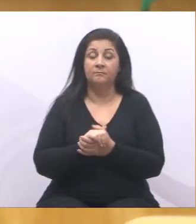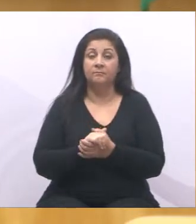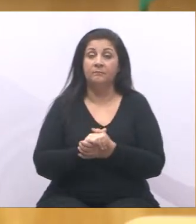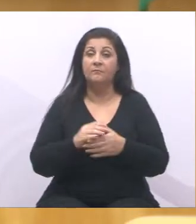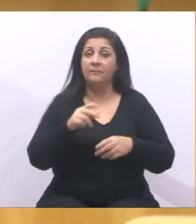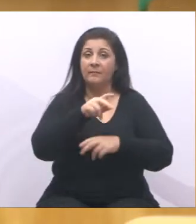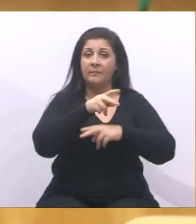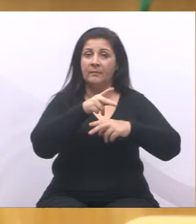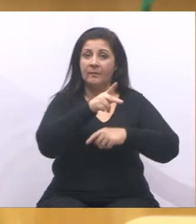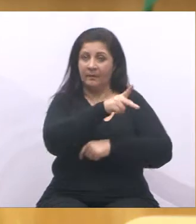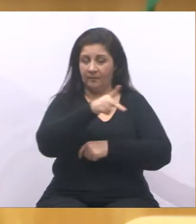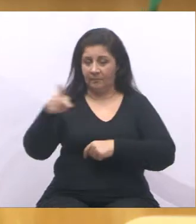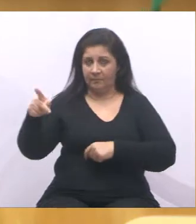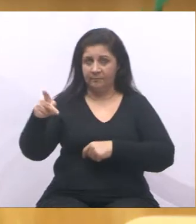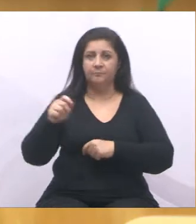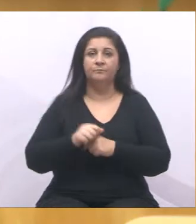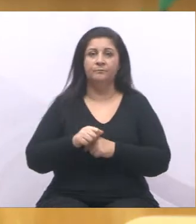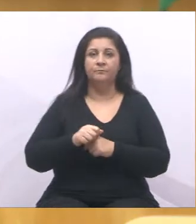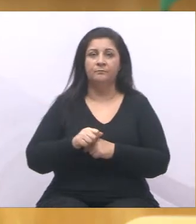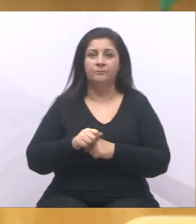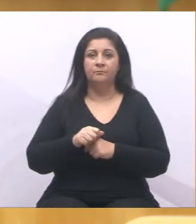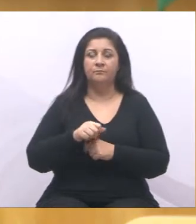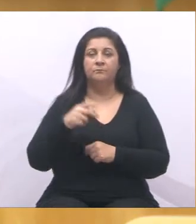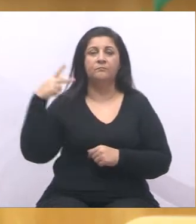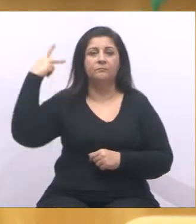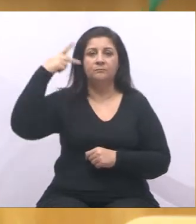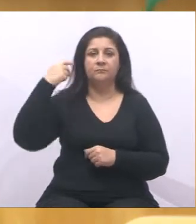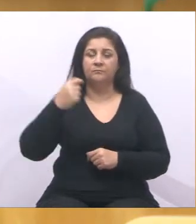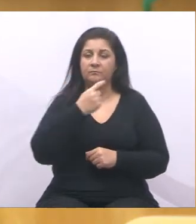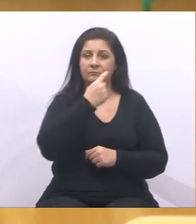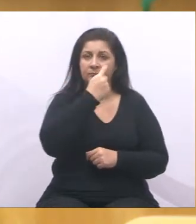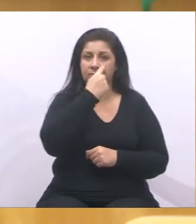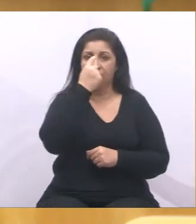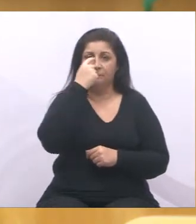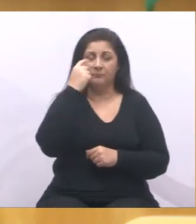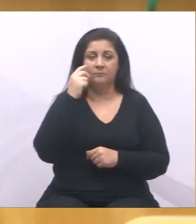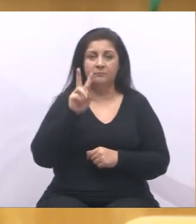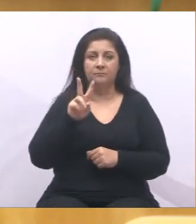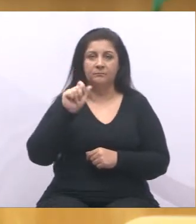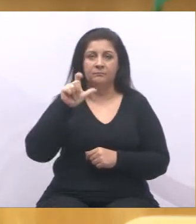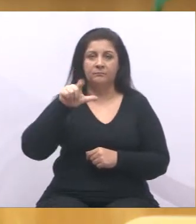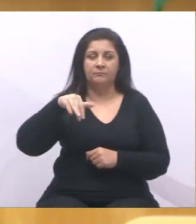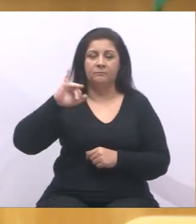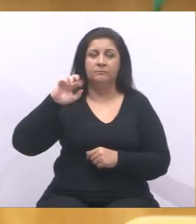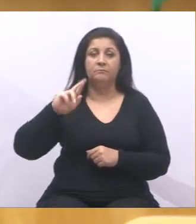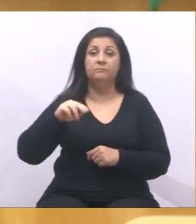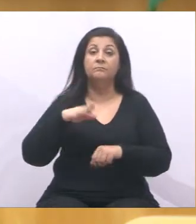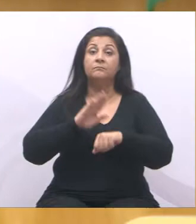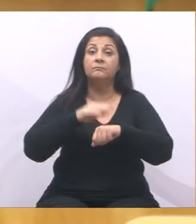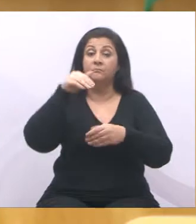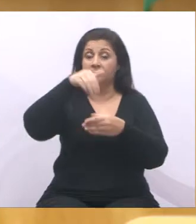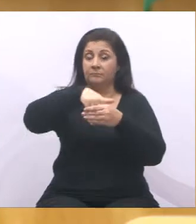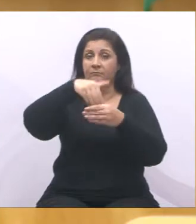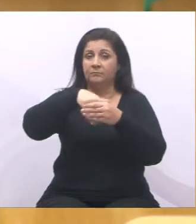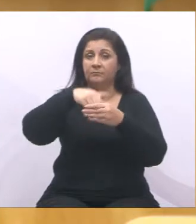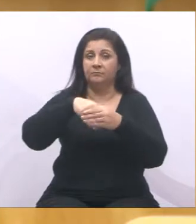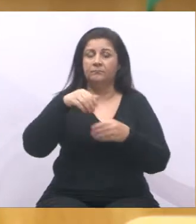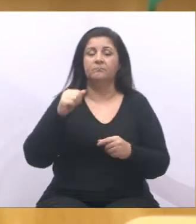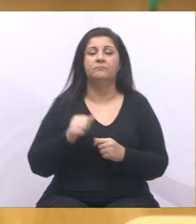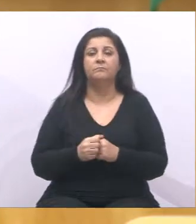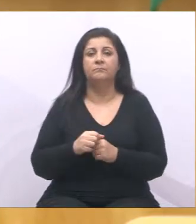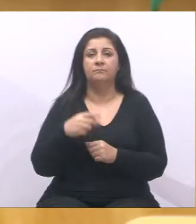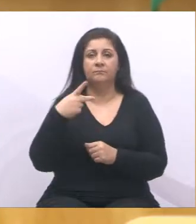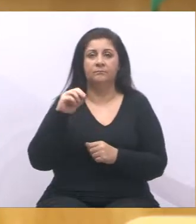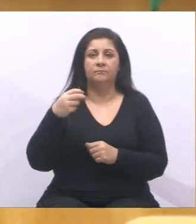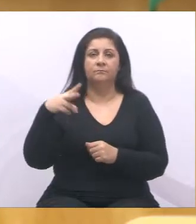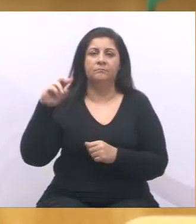vereador Valmir do Parque Meia Lua, vereador mais votado nas eleições de 2020. Estão